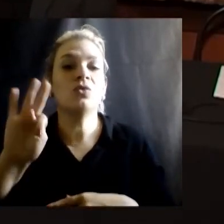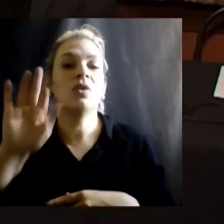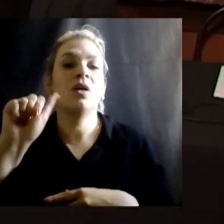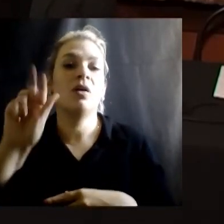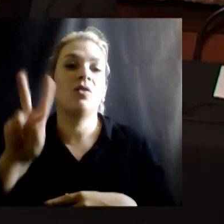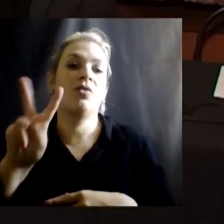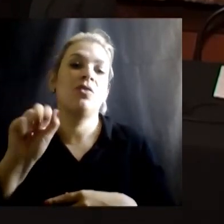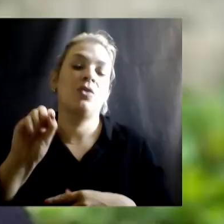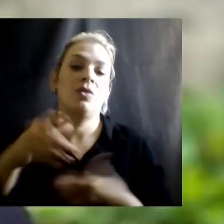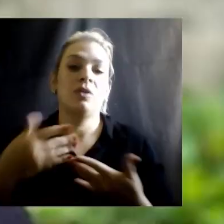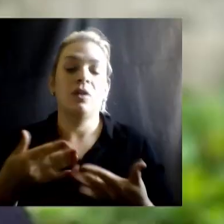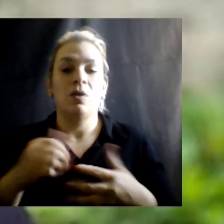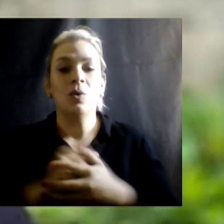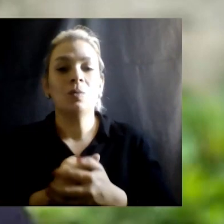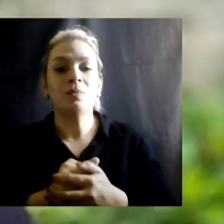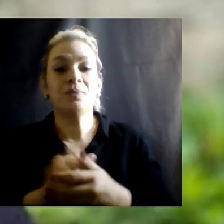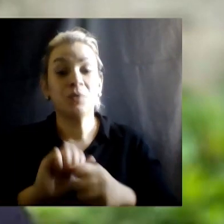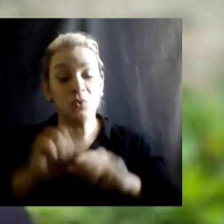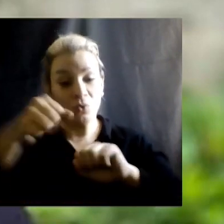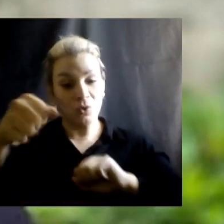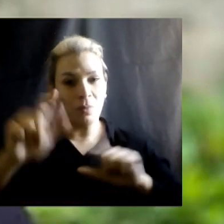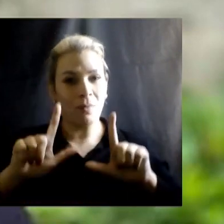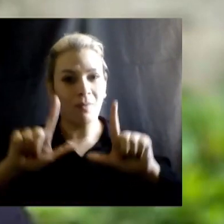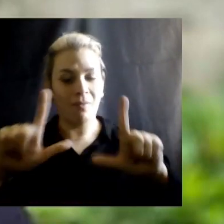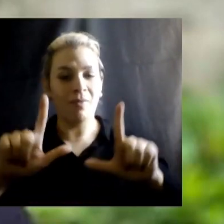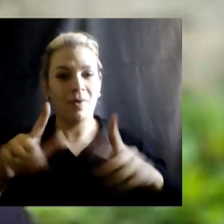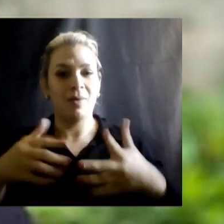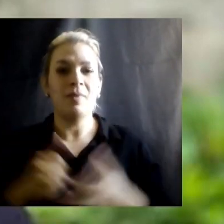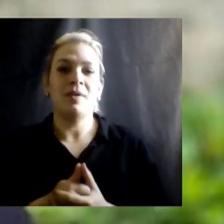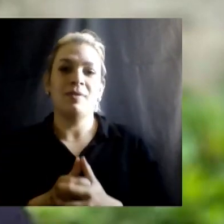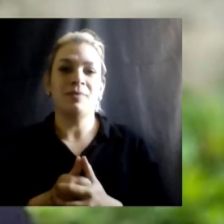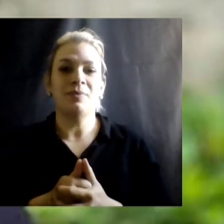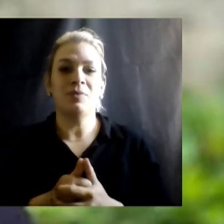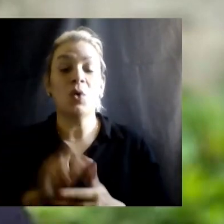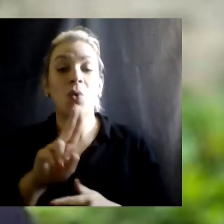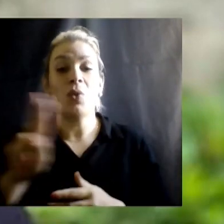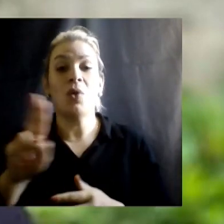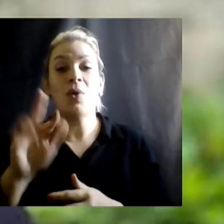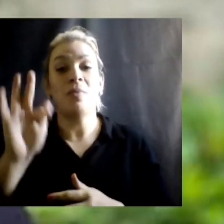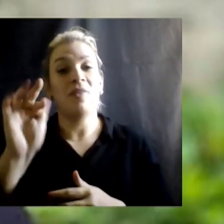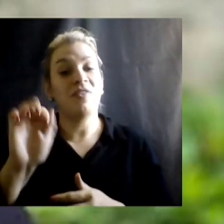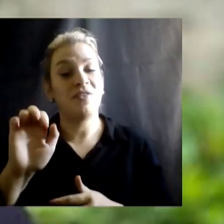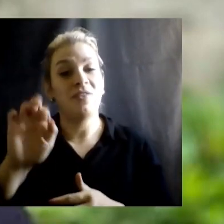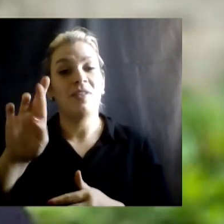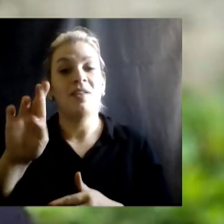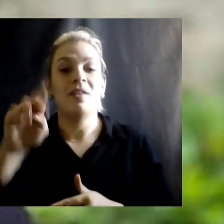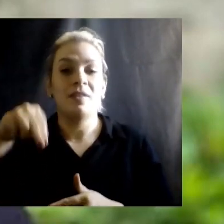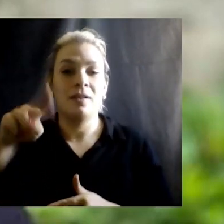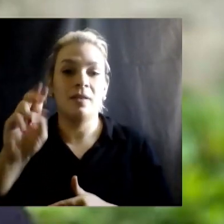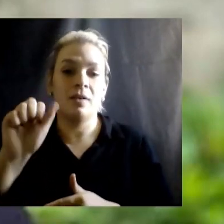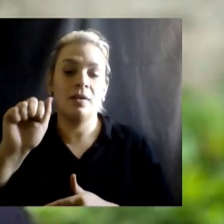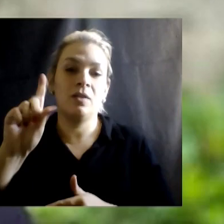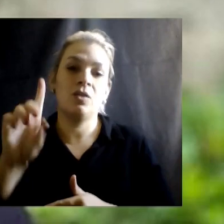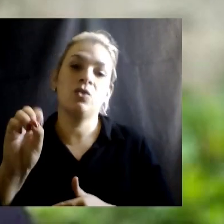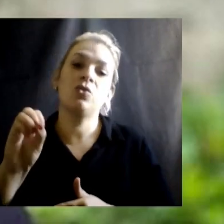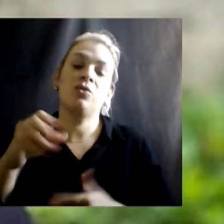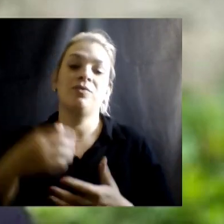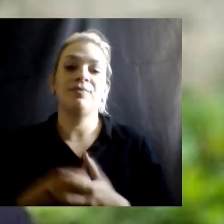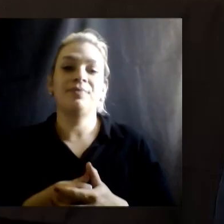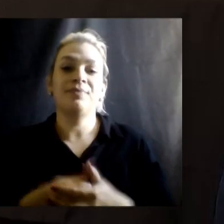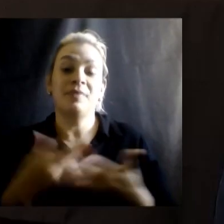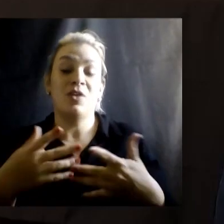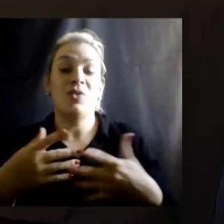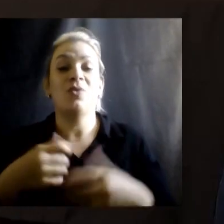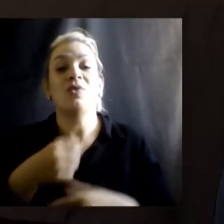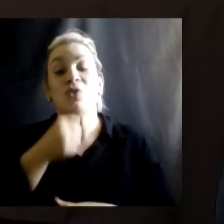passou recentemente a levar o nome de Fernando Kassab, jornalista, apresentador e chefe de